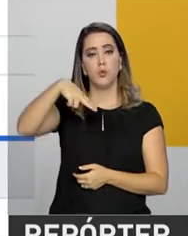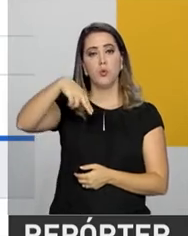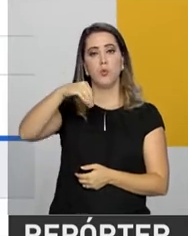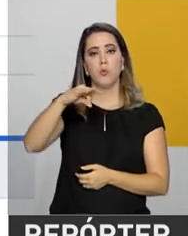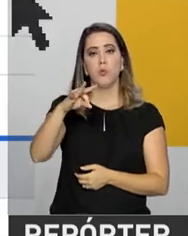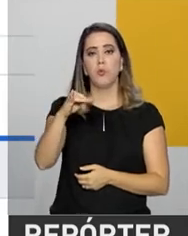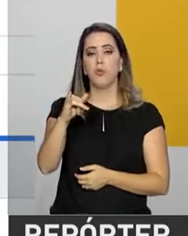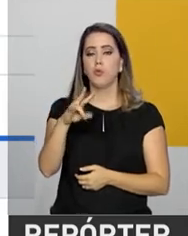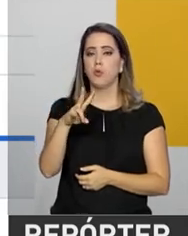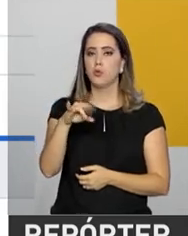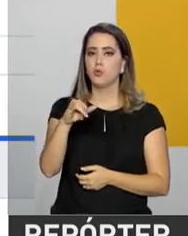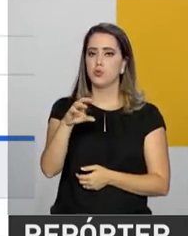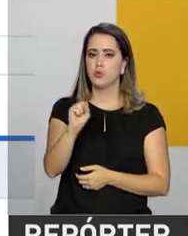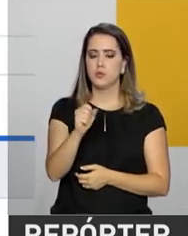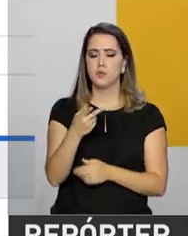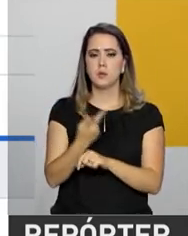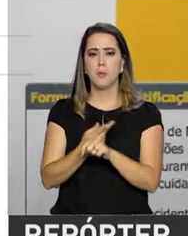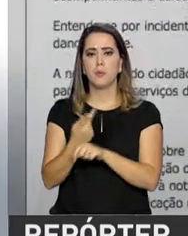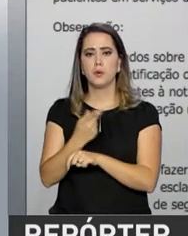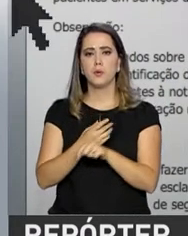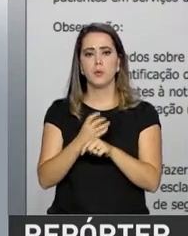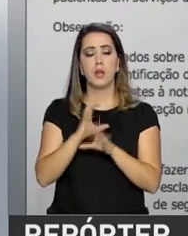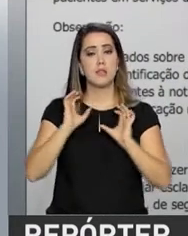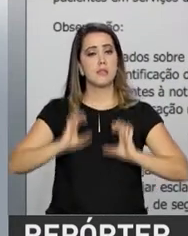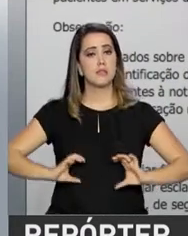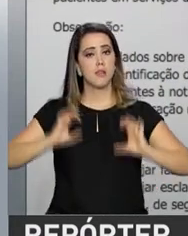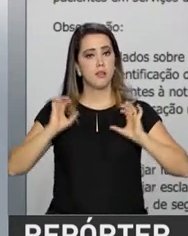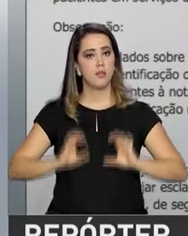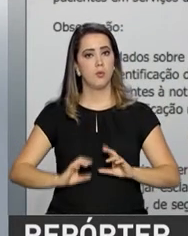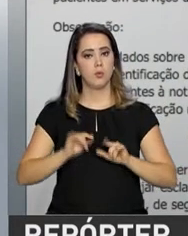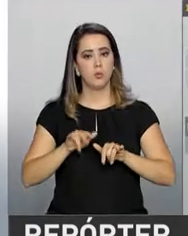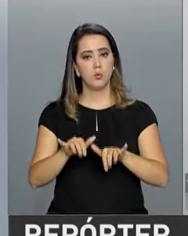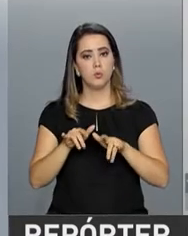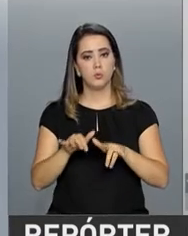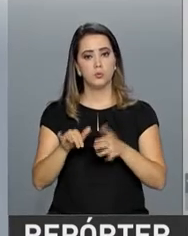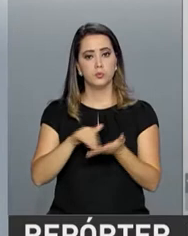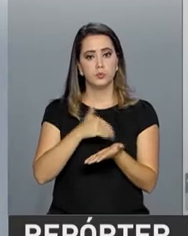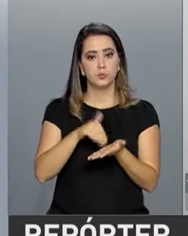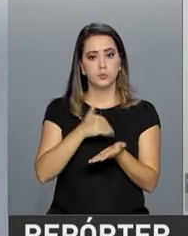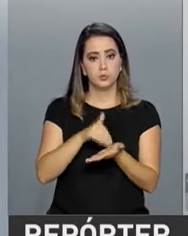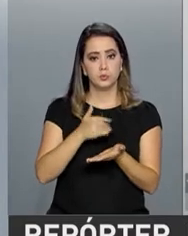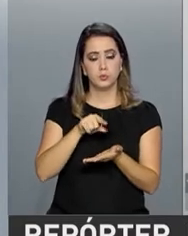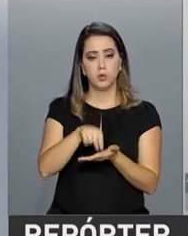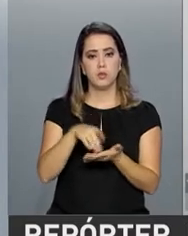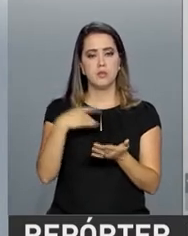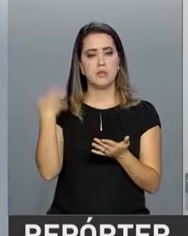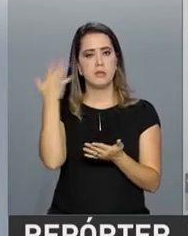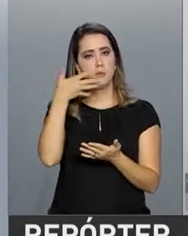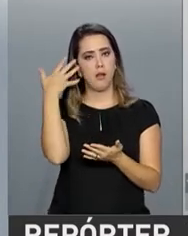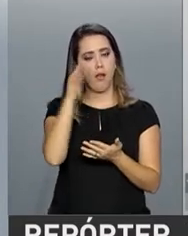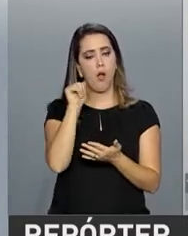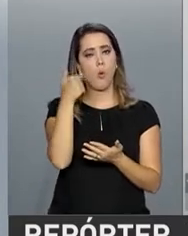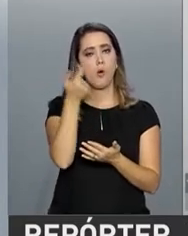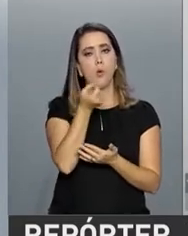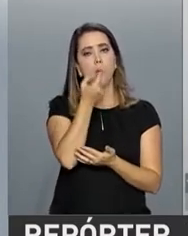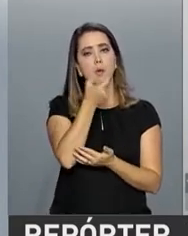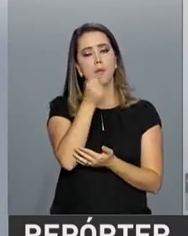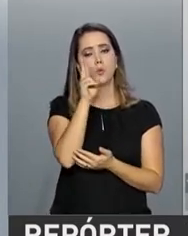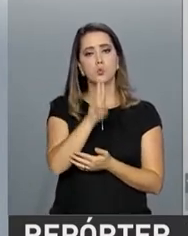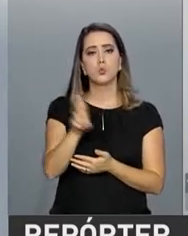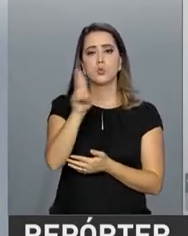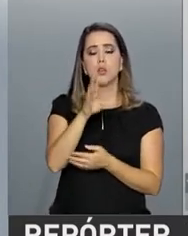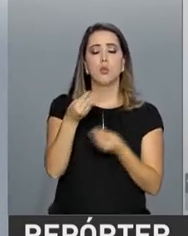lá é só buscar o item cidadão fazer um cadastro rápido e descrever o medicamento como foi